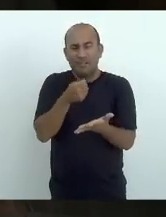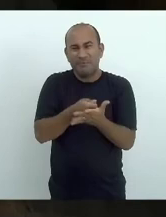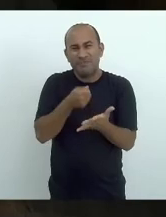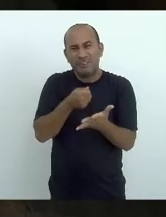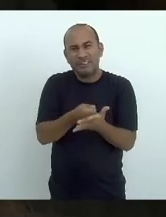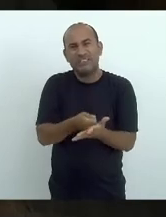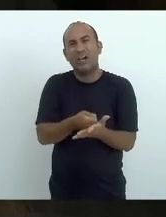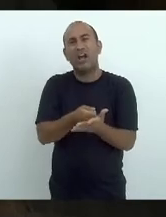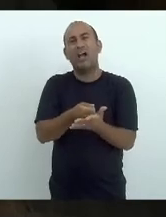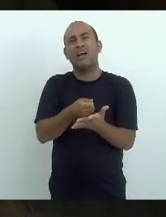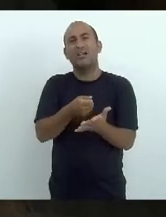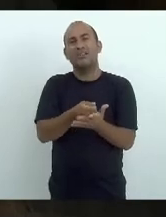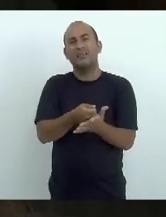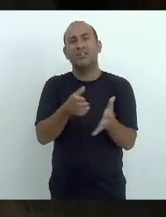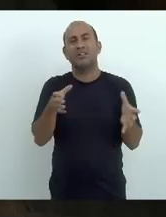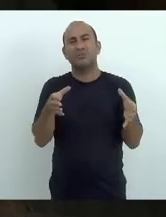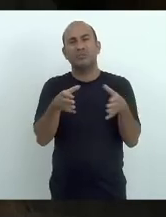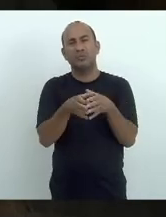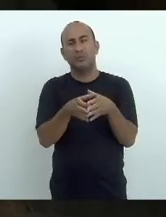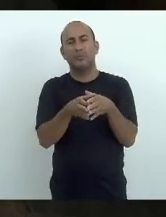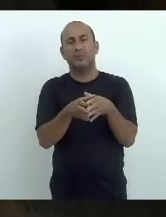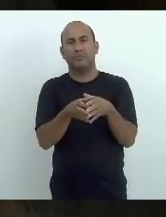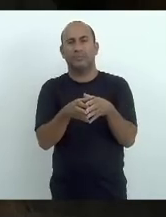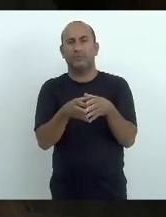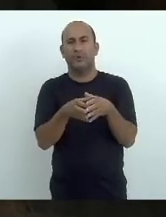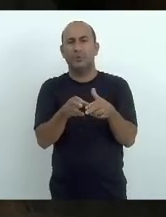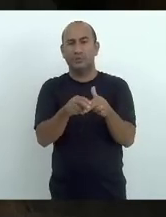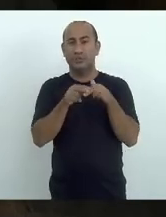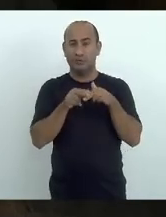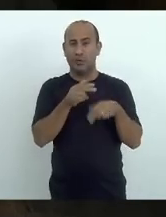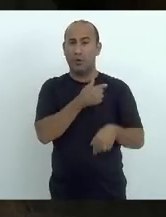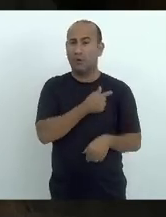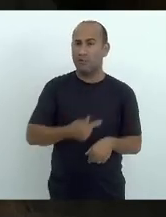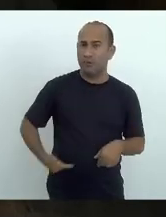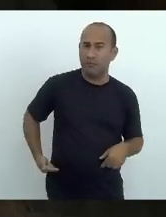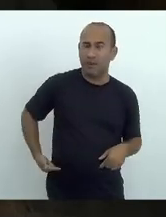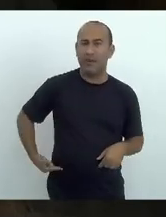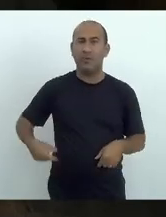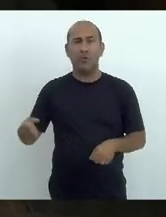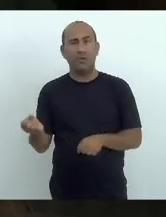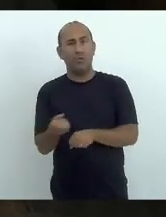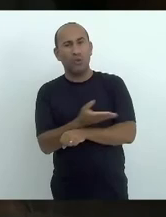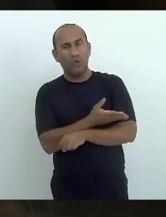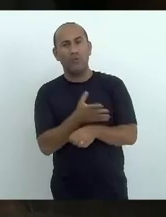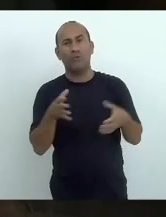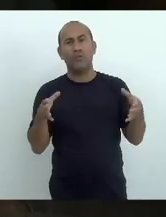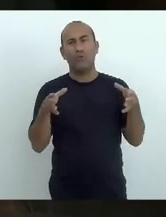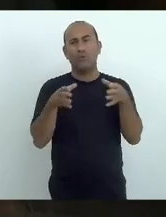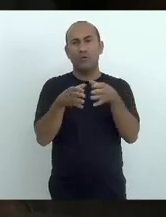uma violenta pressão exercida pela Troika ao governo grego, ao novo ministro das Finanças,